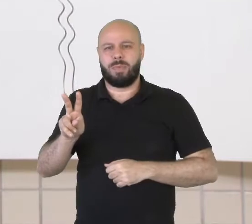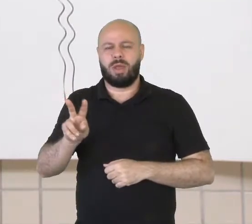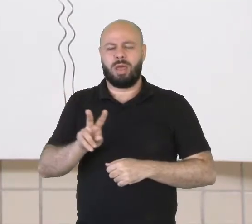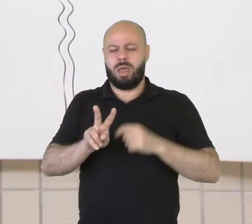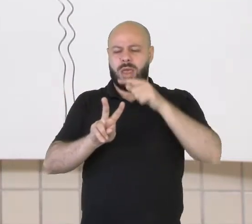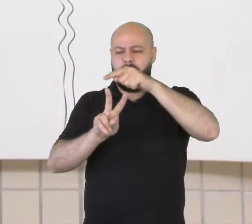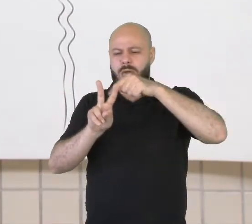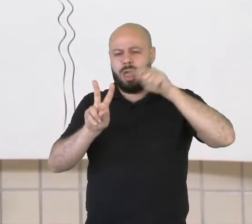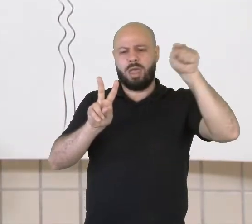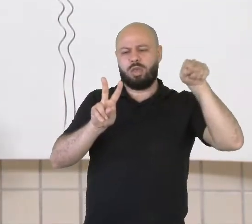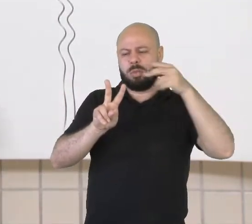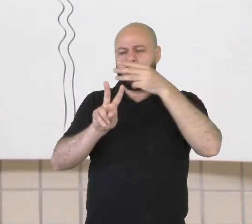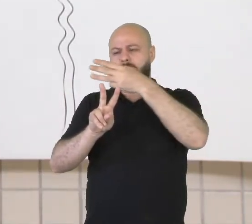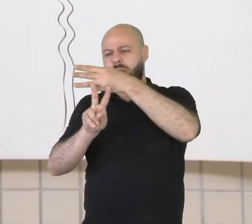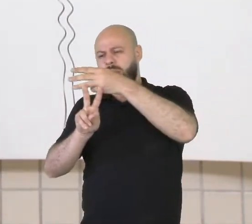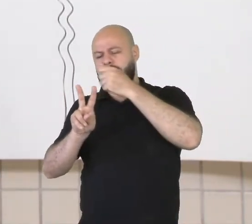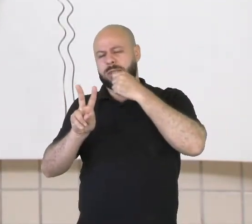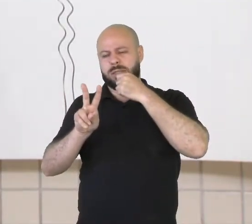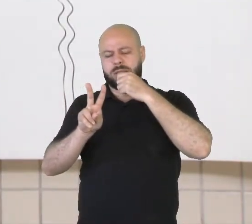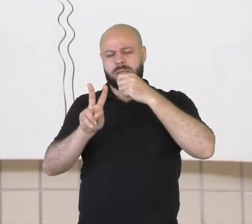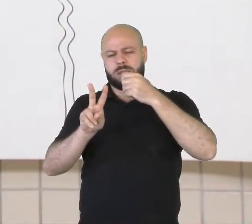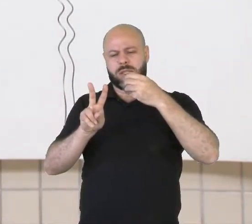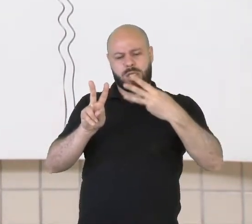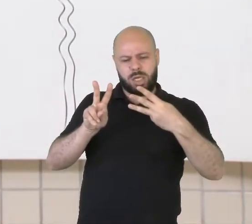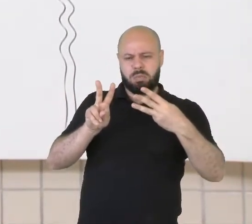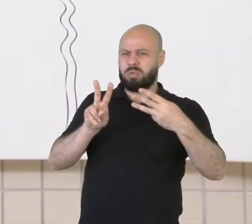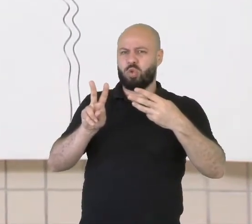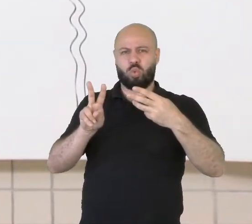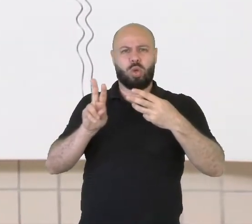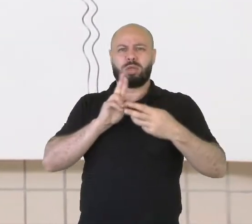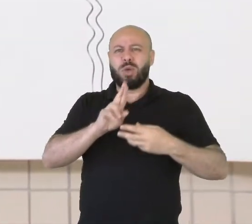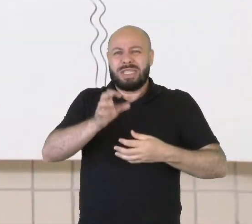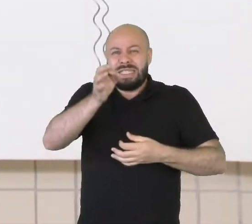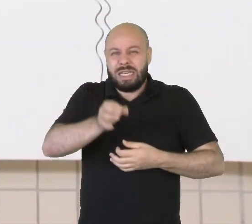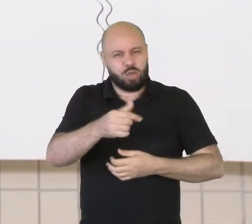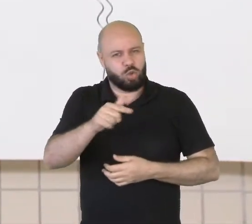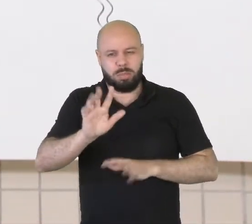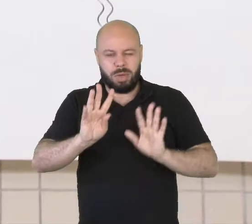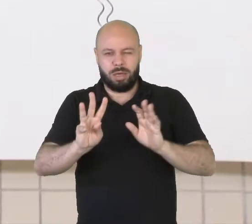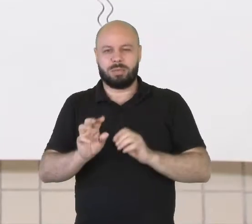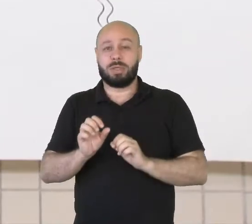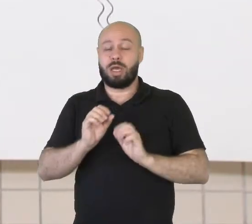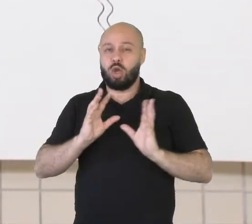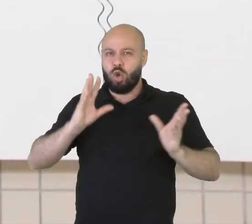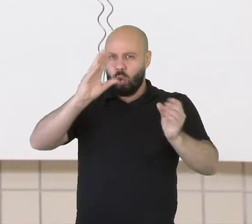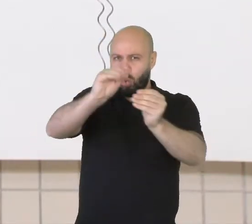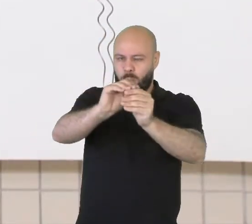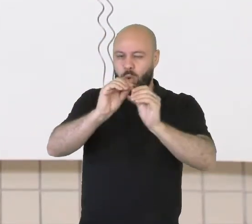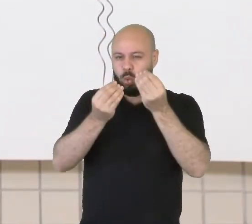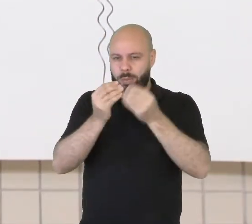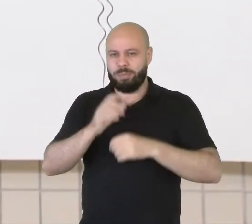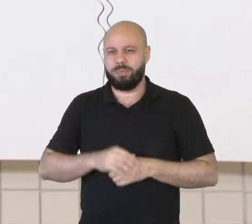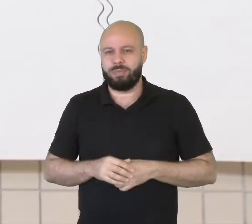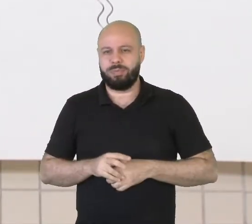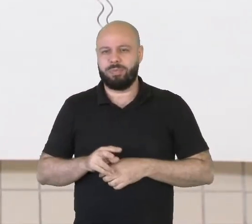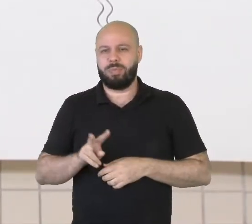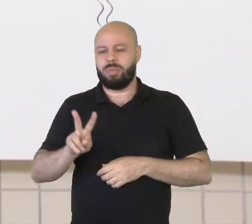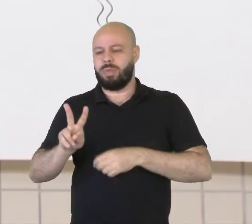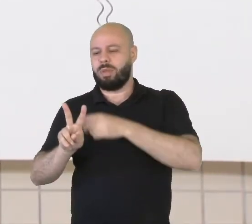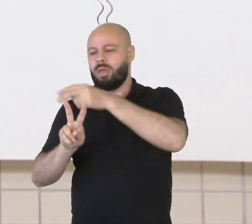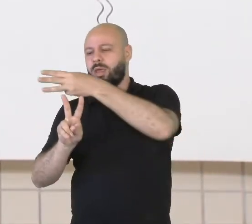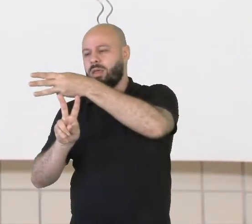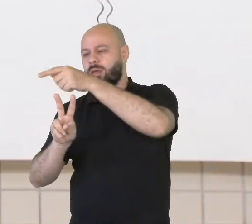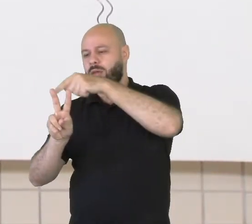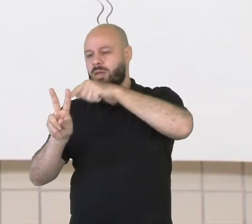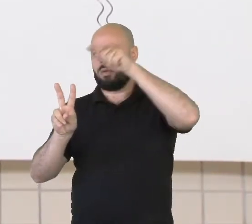para ver se existe a do 27? Vou fazer essa fatoração aqui. 27 divide por 3 são 9, divide